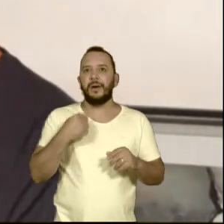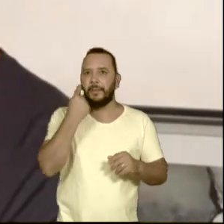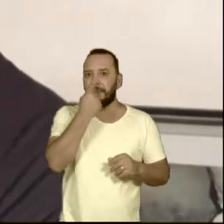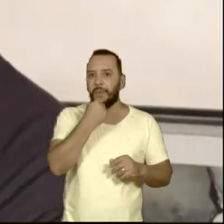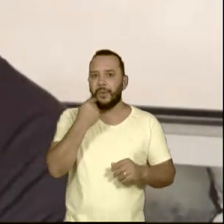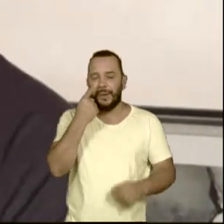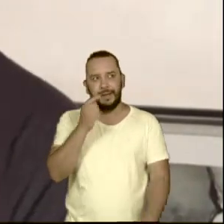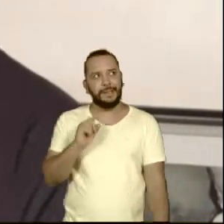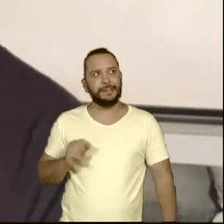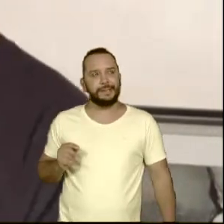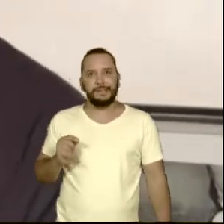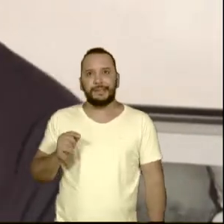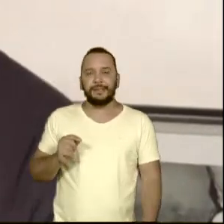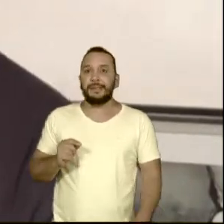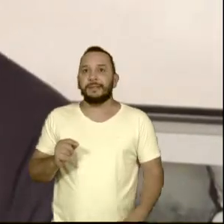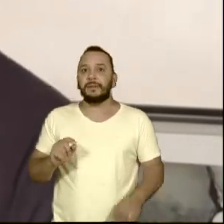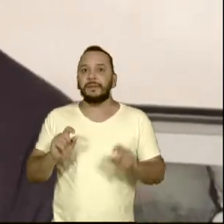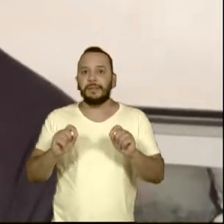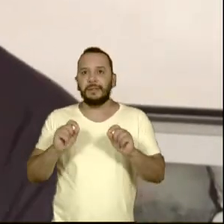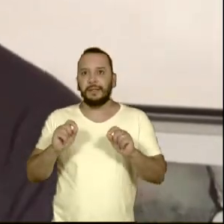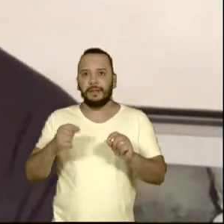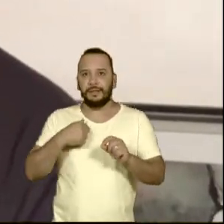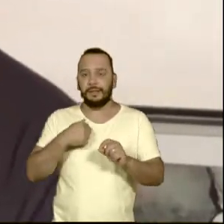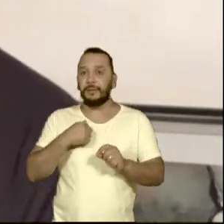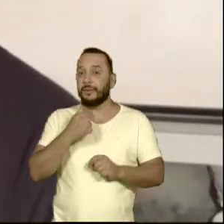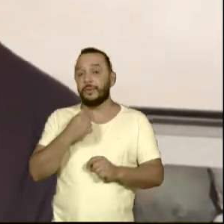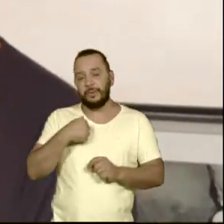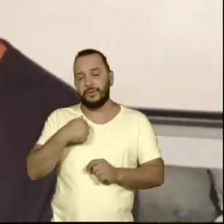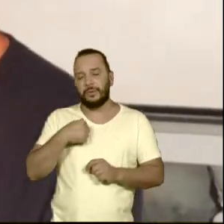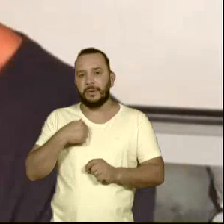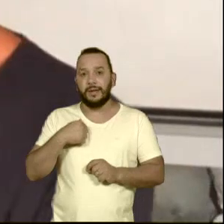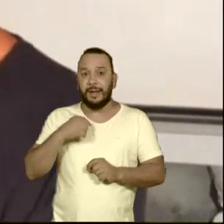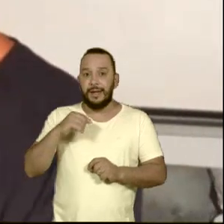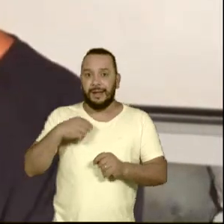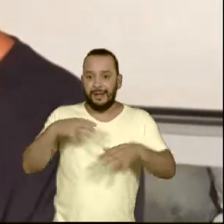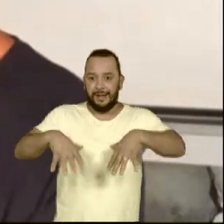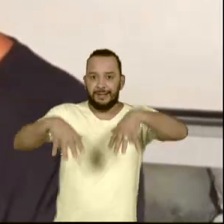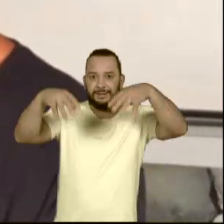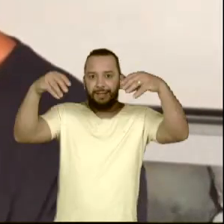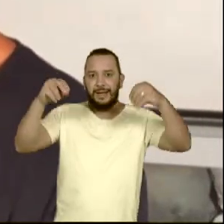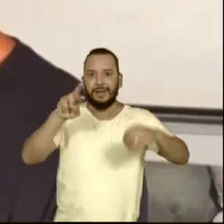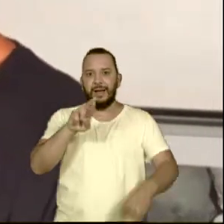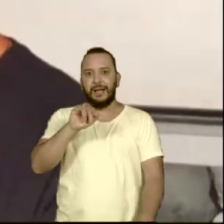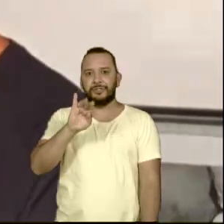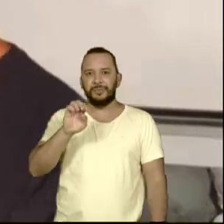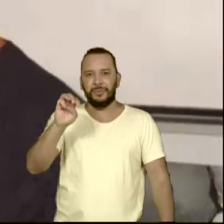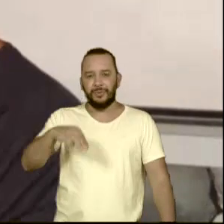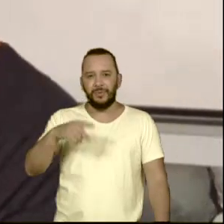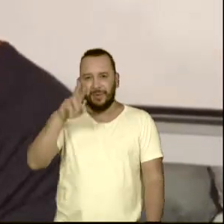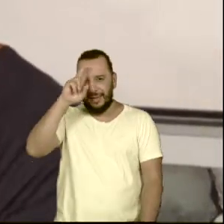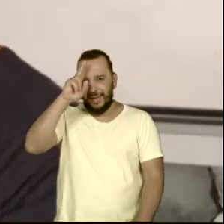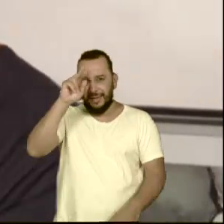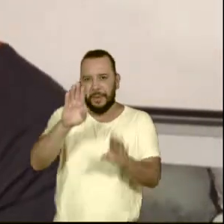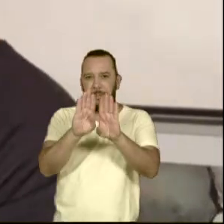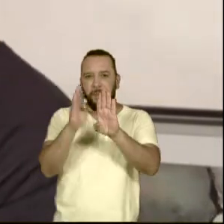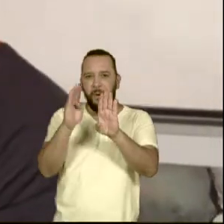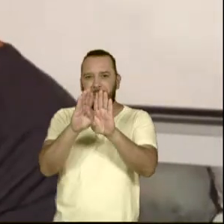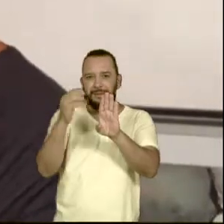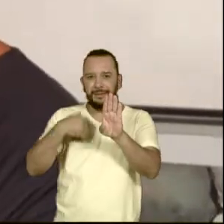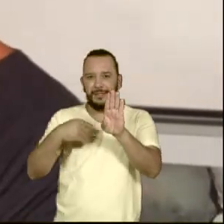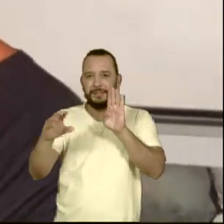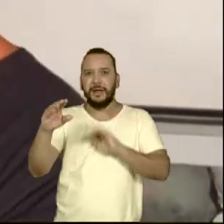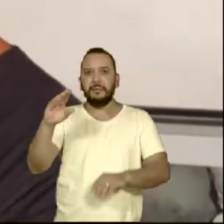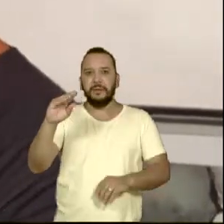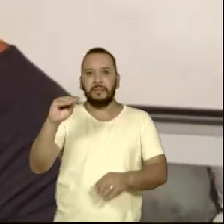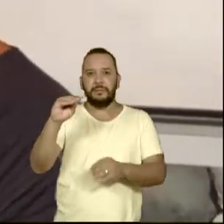do porteiro, do Castelo Rá-Tim-Bum. O porteiro era uma boca de gatilho, tá? O manipulador segurava aquilo quase como